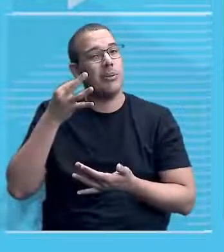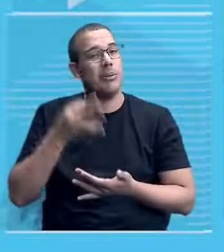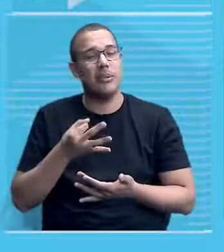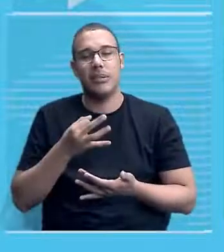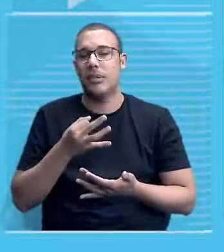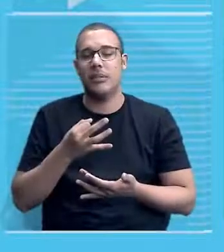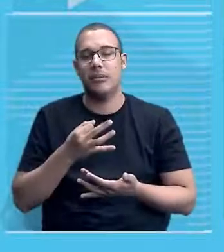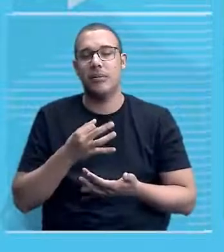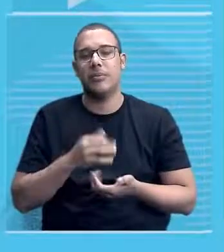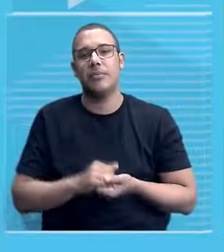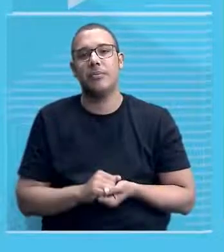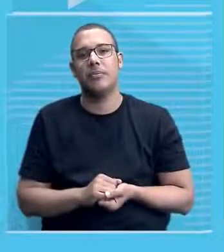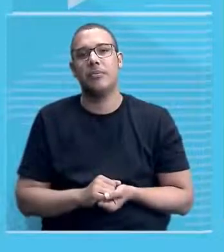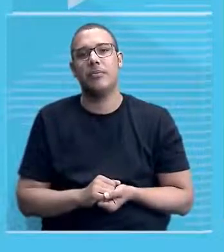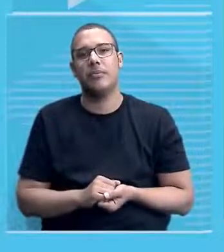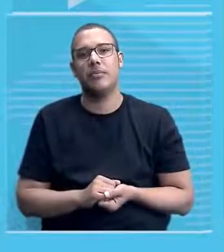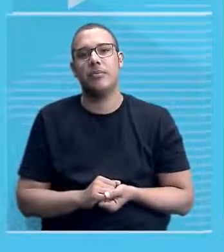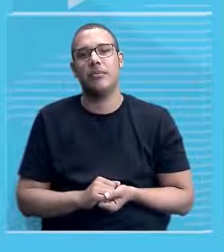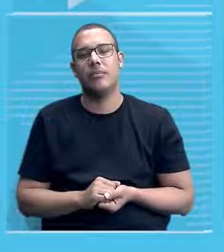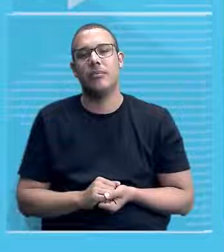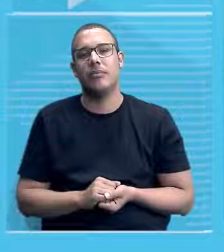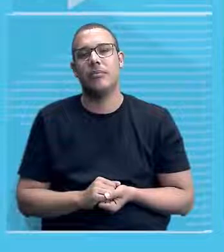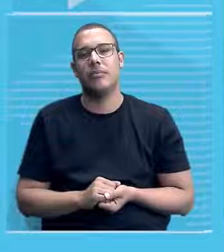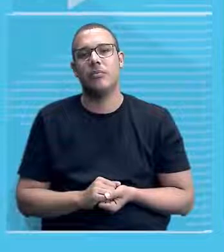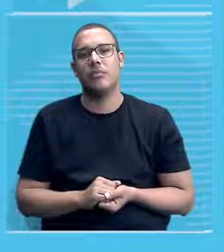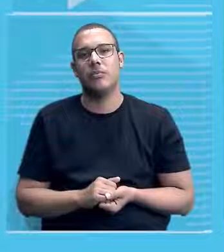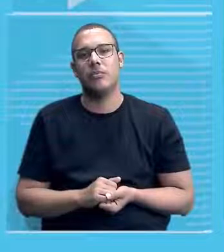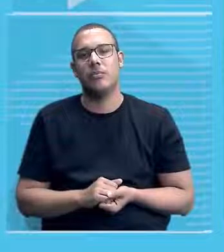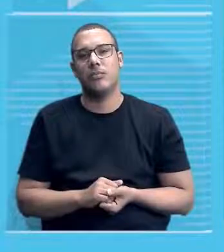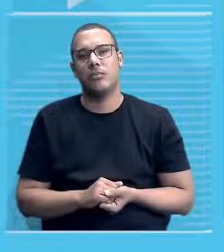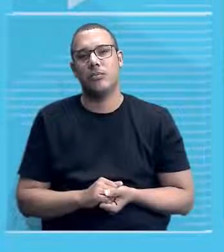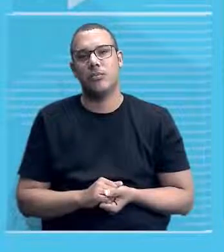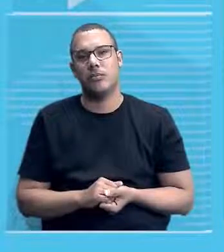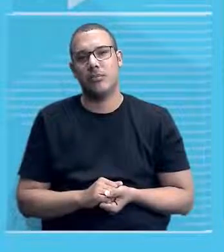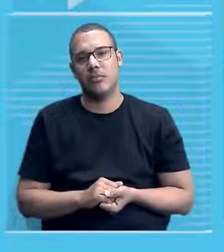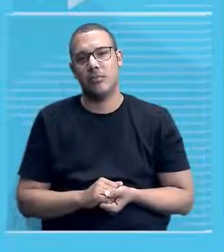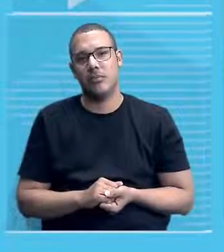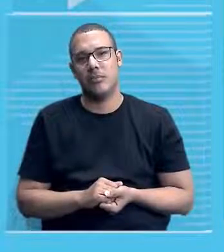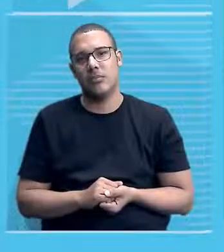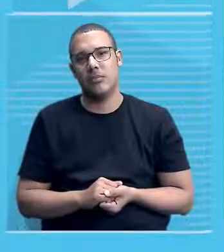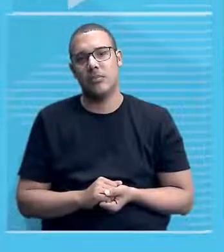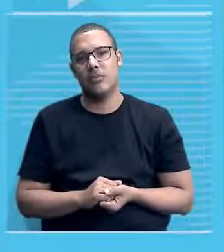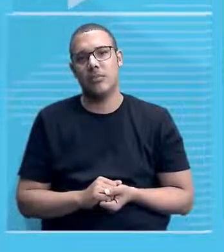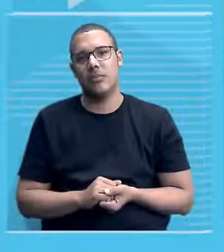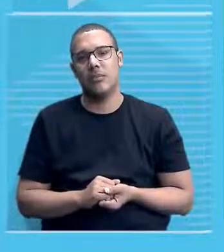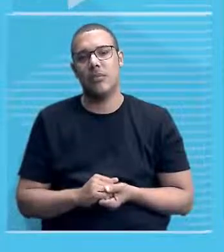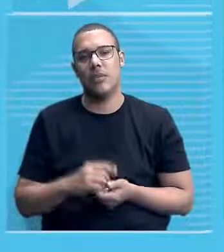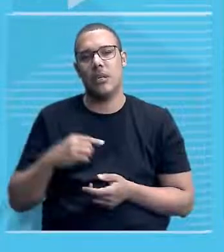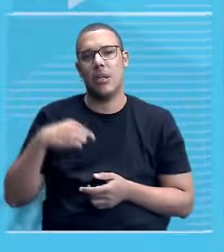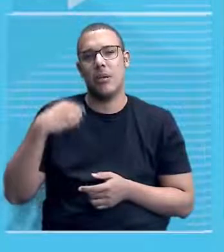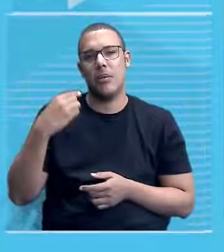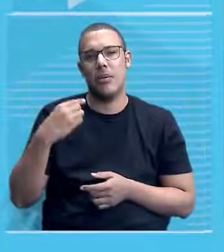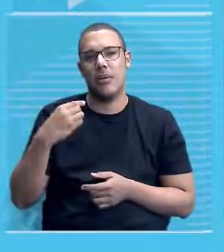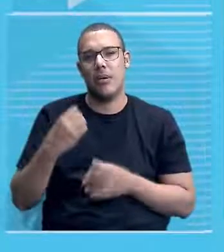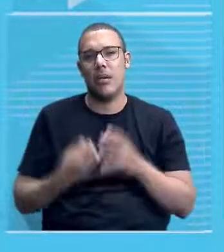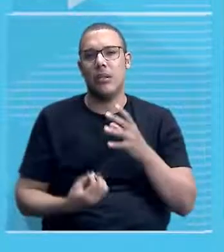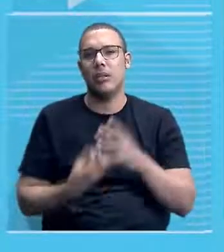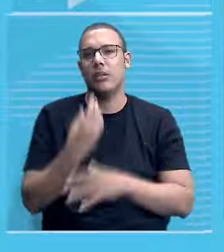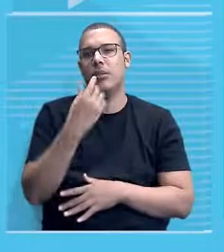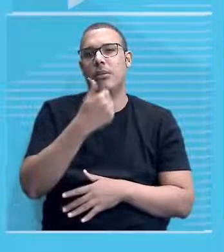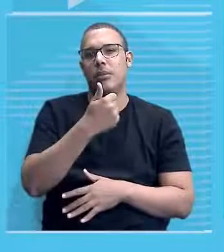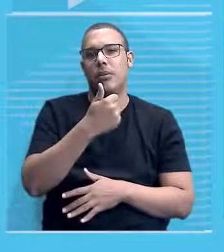a semente foi plantada e que vai explodir em 1822